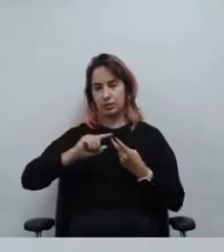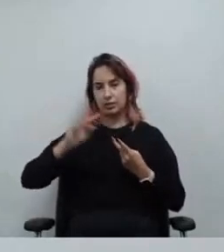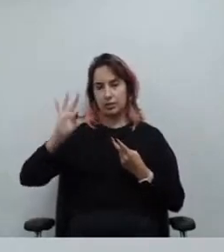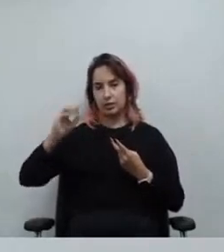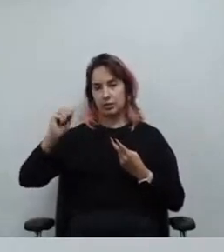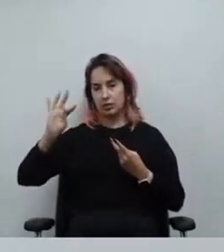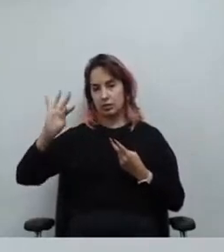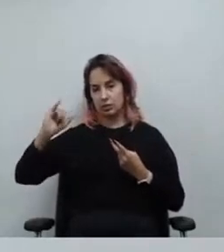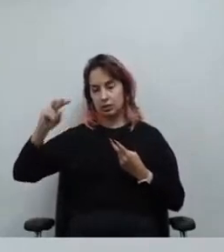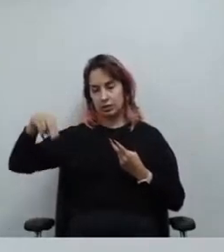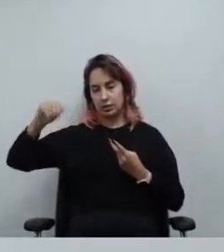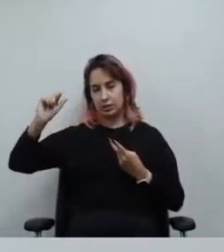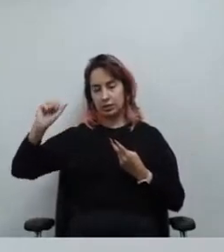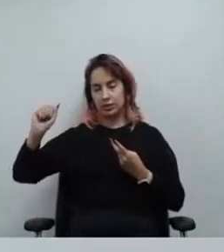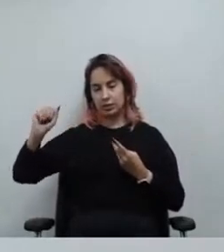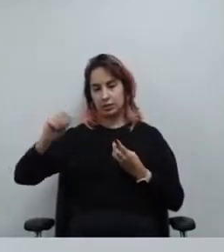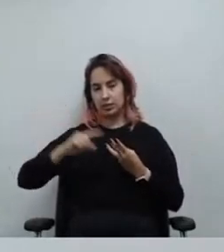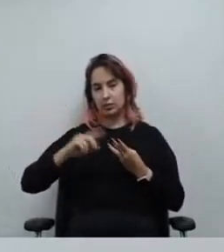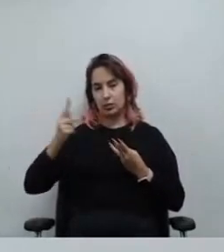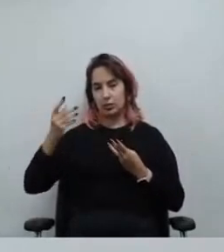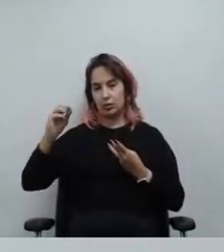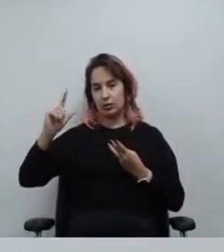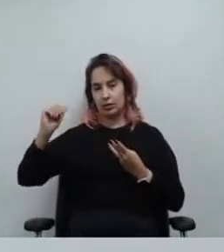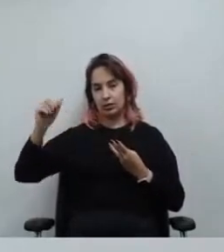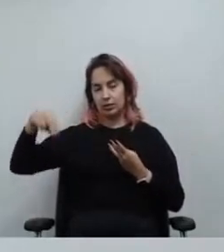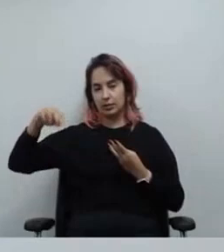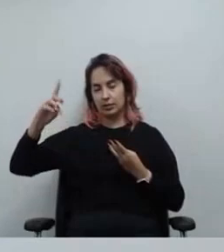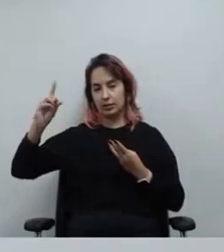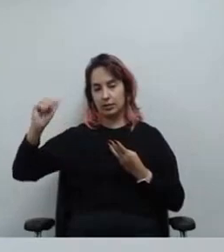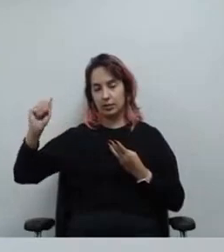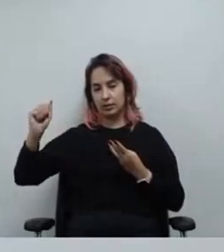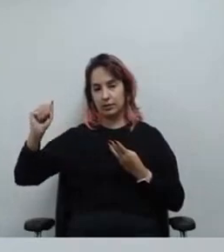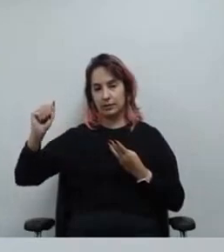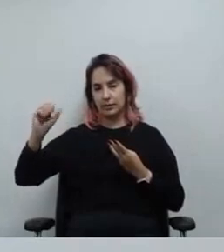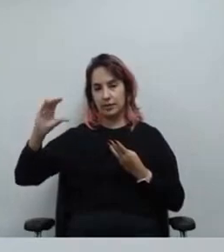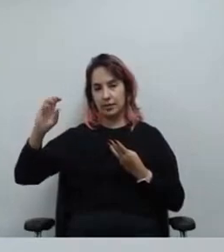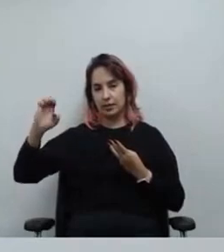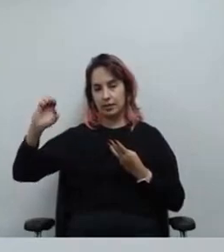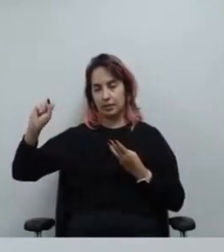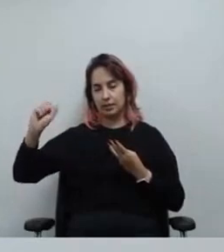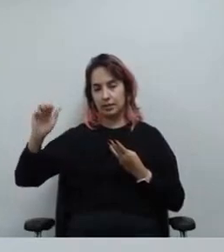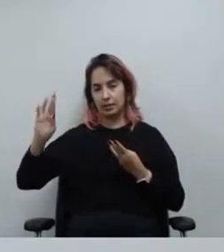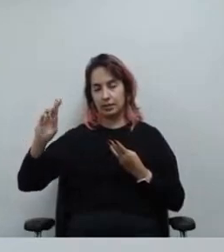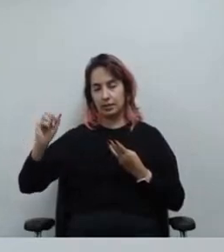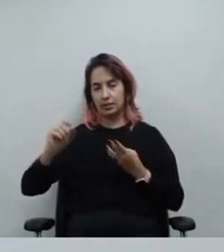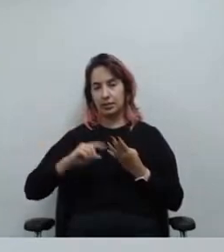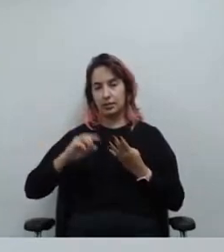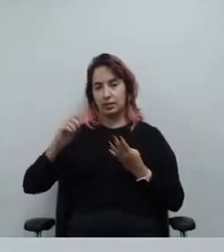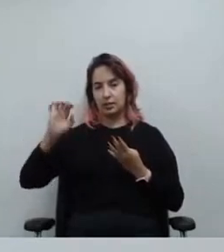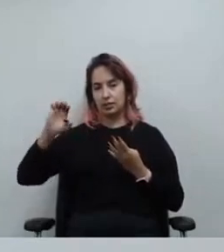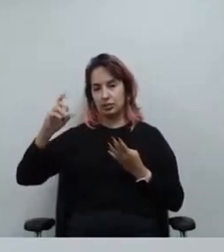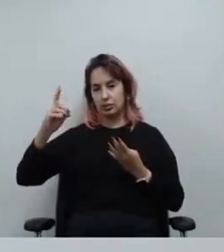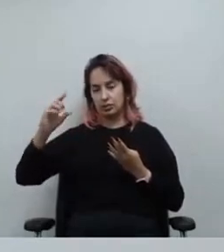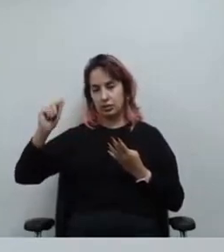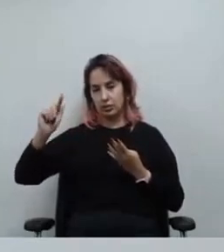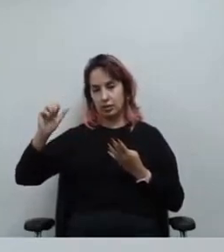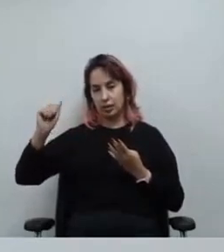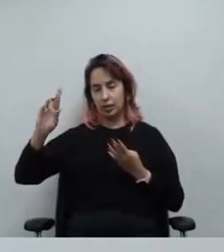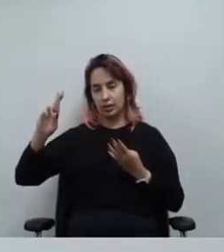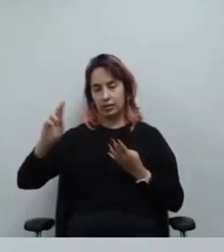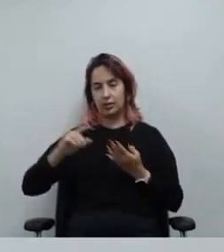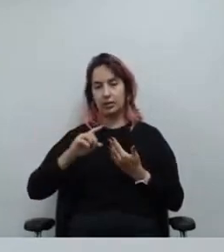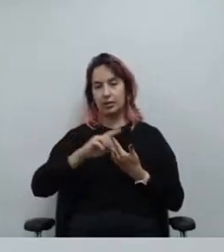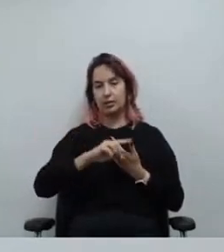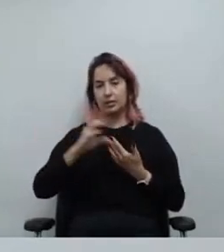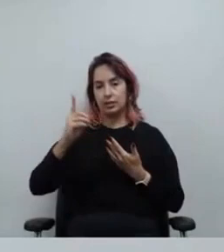de Souza Kotak, Yolanda de Sales Freire César, Edgar Pierini Neto e Danilo Martins